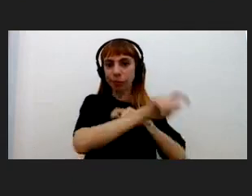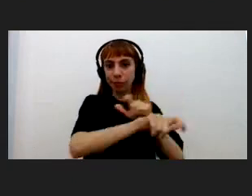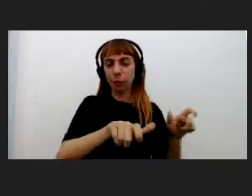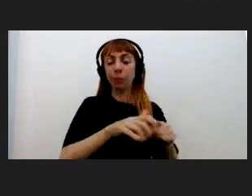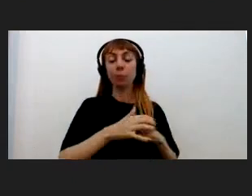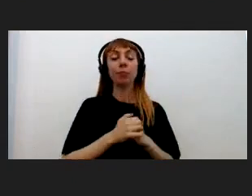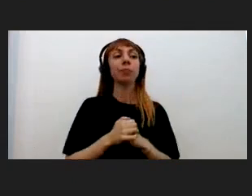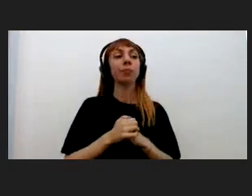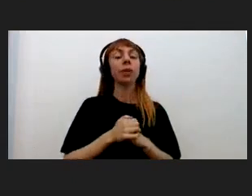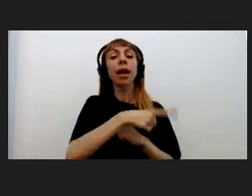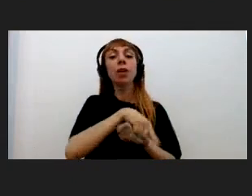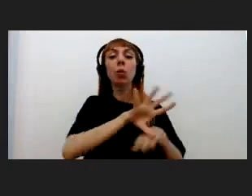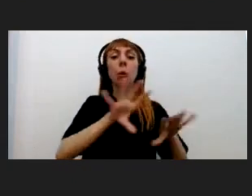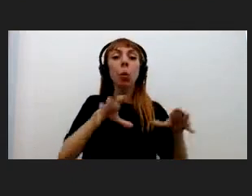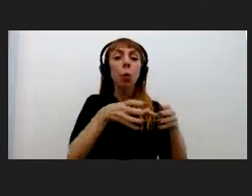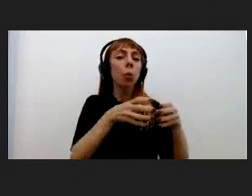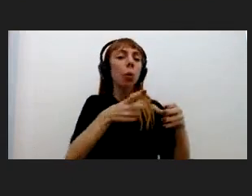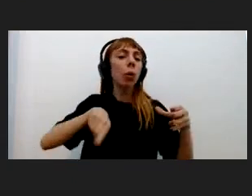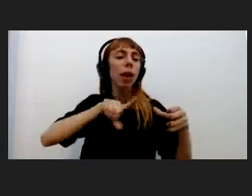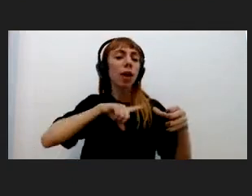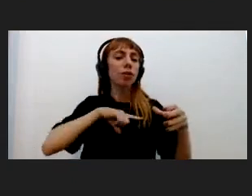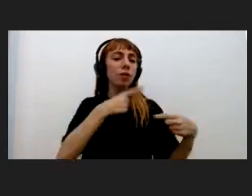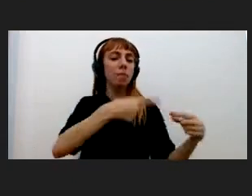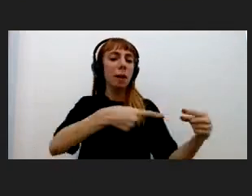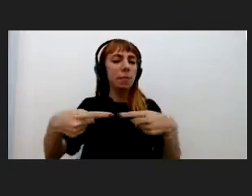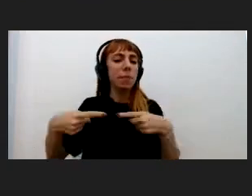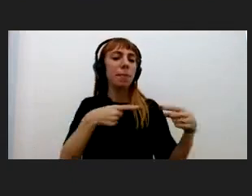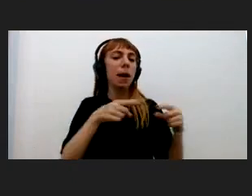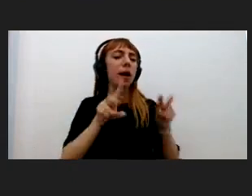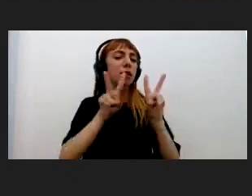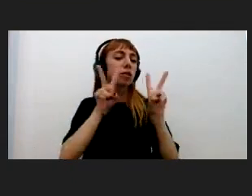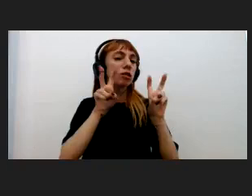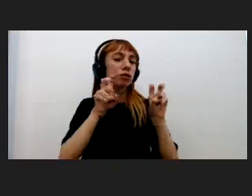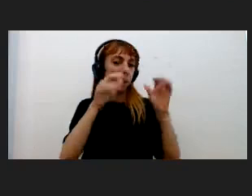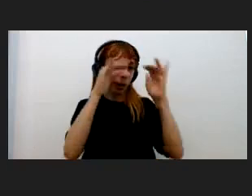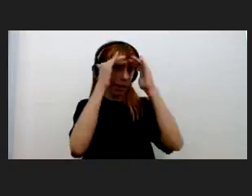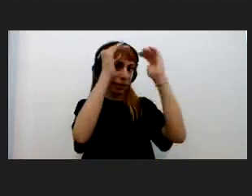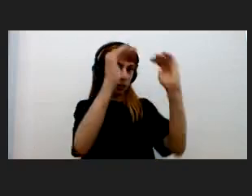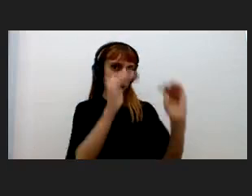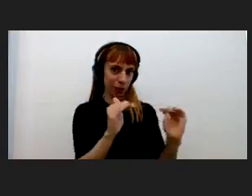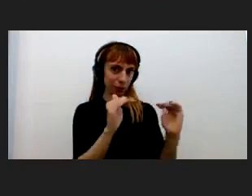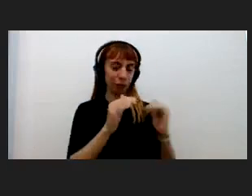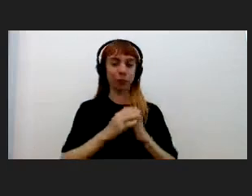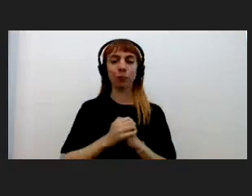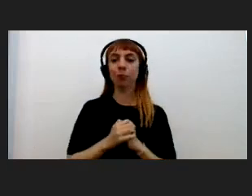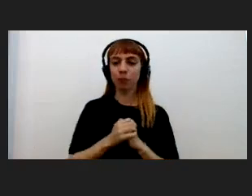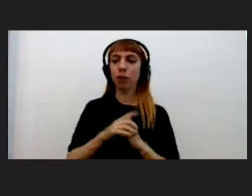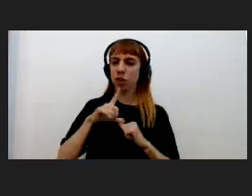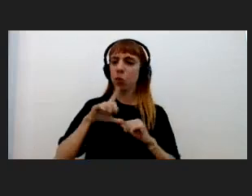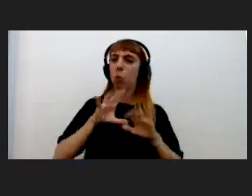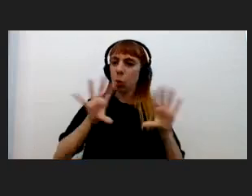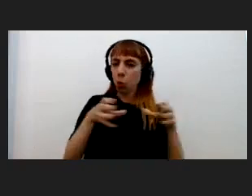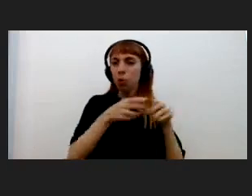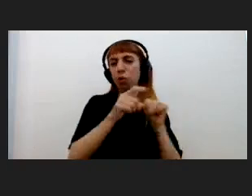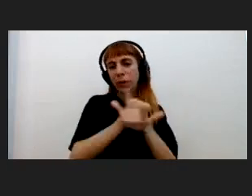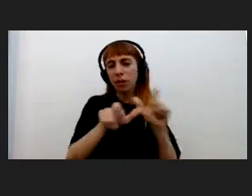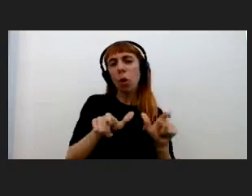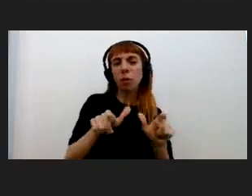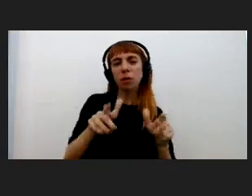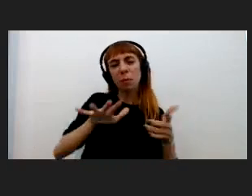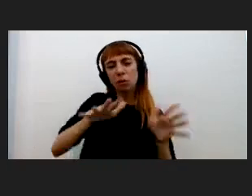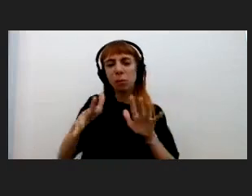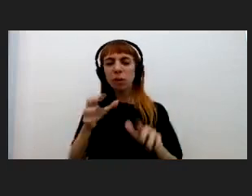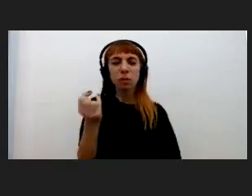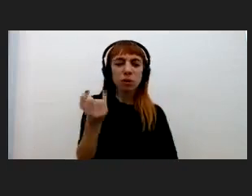cerca de algumas dezenas de pessoas, assim, talvez mais ou menos a quantidade que a gente tem hoje, não vou lembrar muito bem. Foi muito